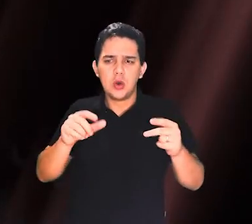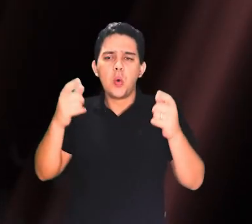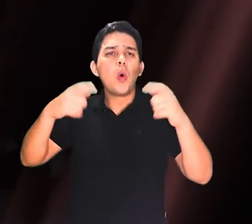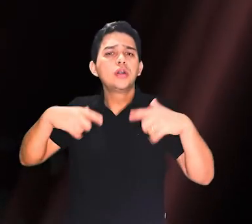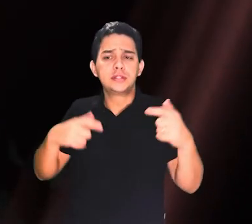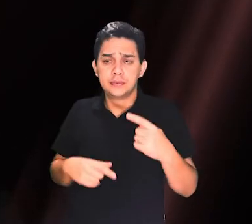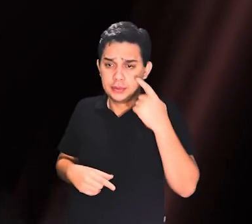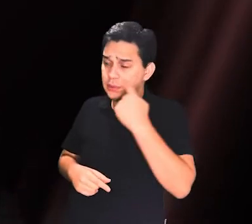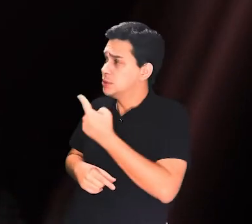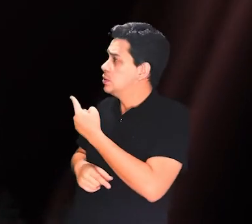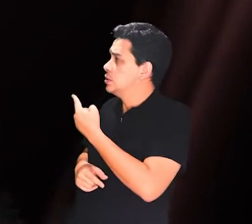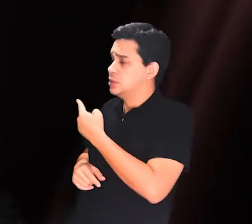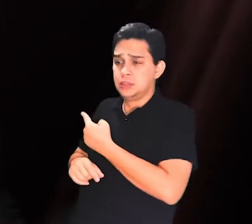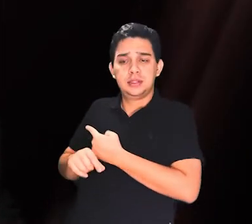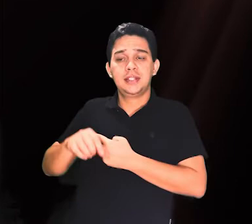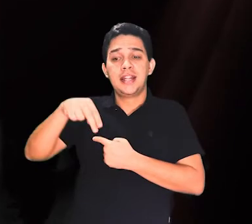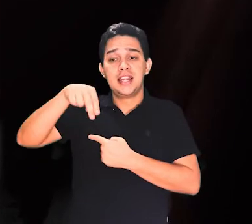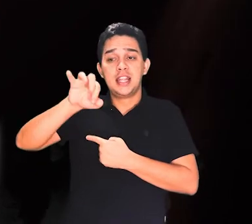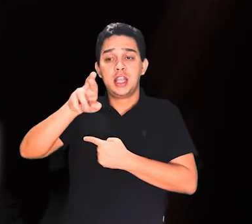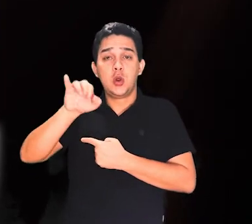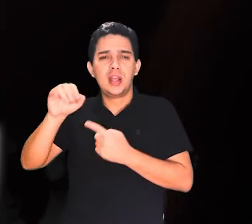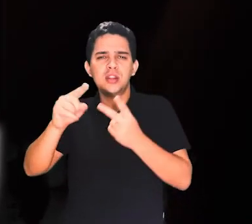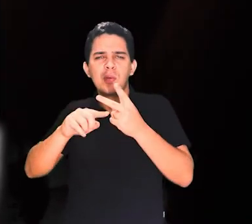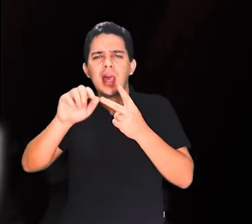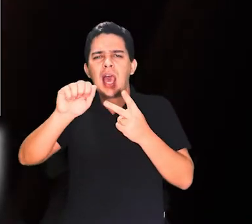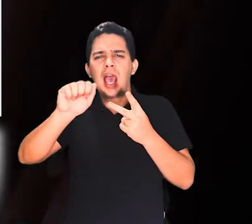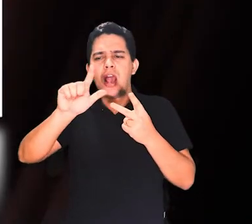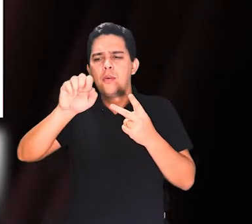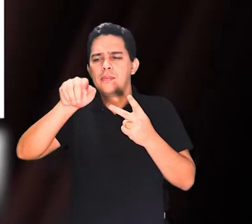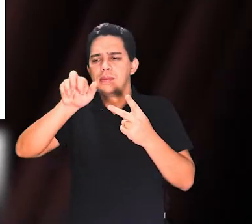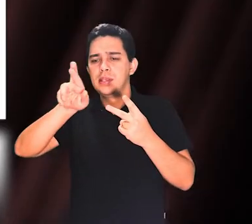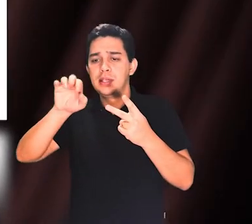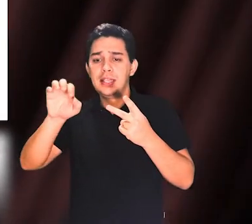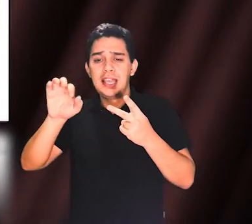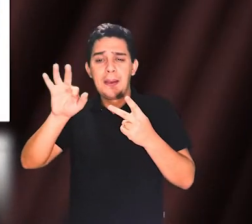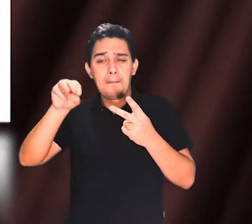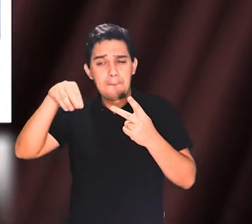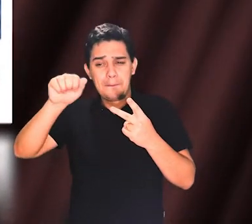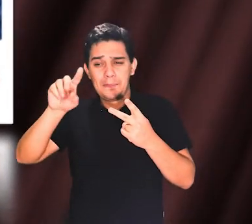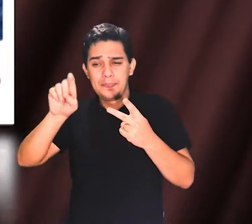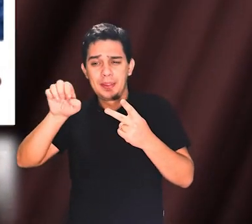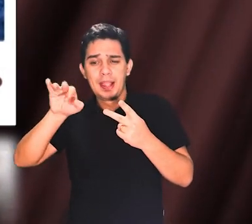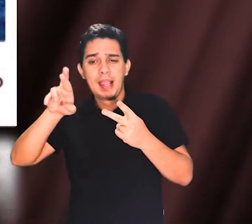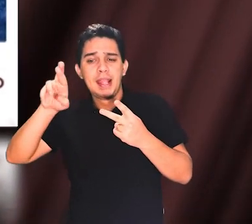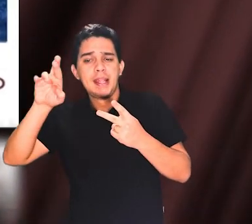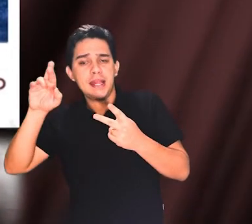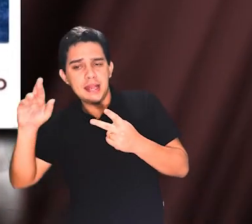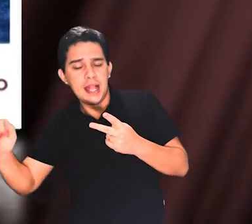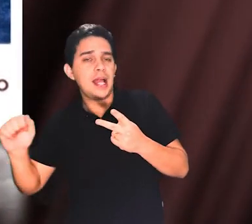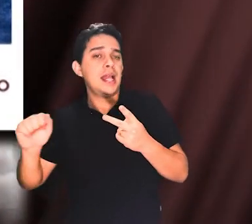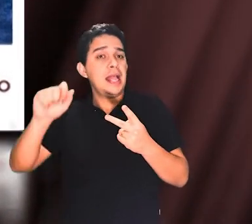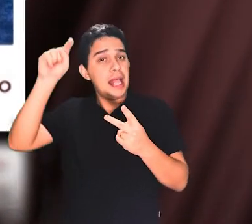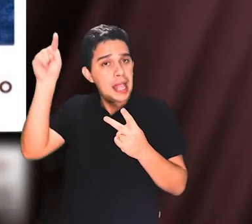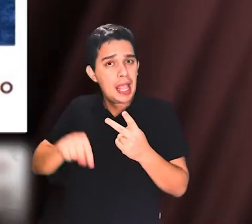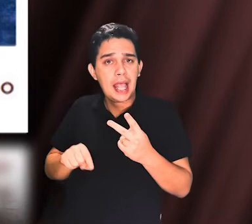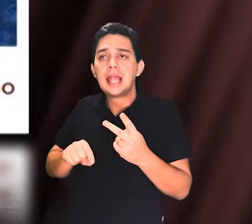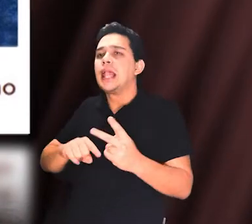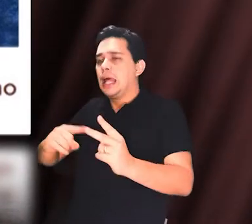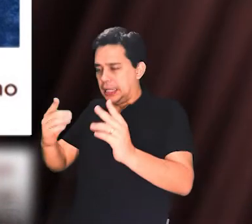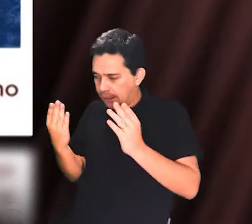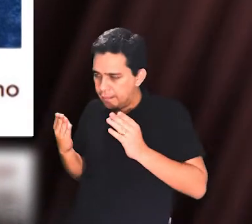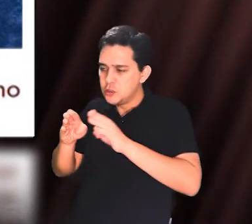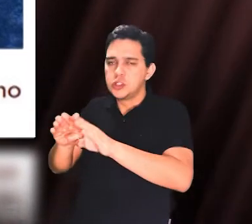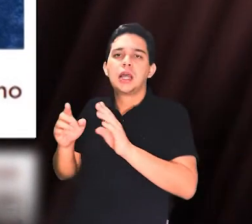um abrigo de Niterói, que realmente era da infância, mas só hoje em dia quase todos que estão ali são adultos com